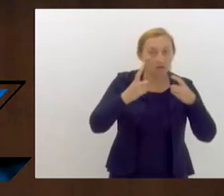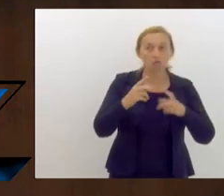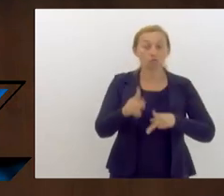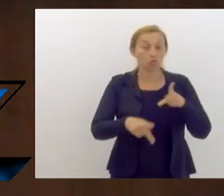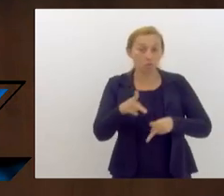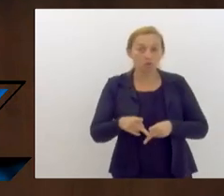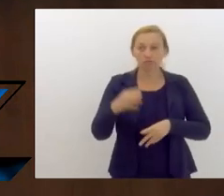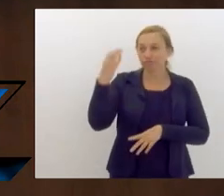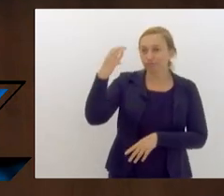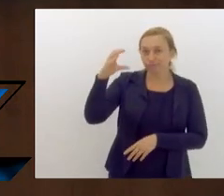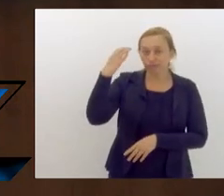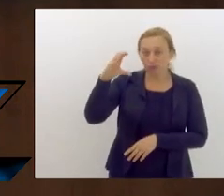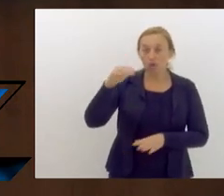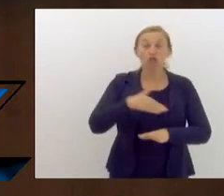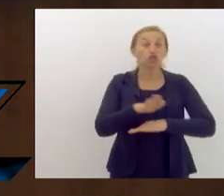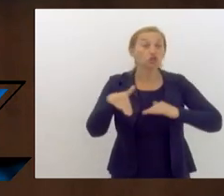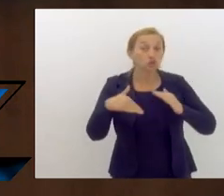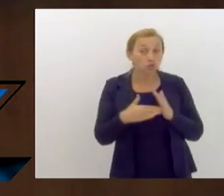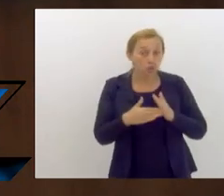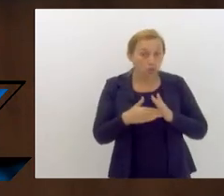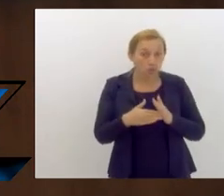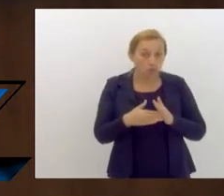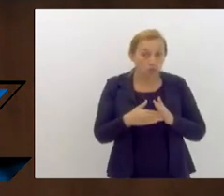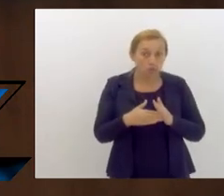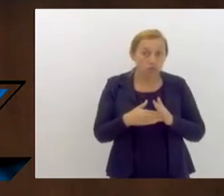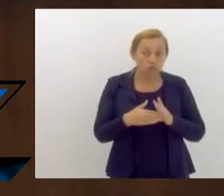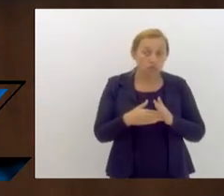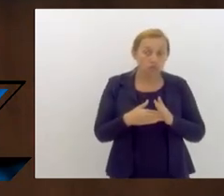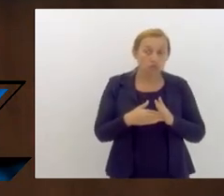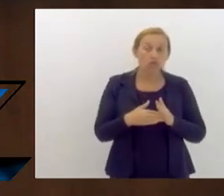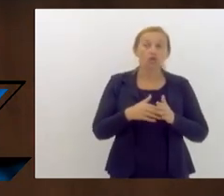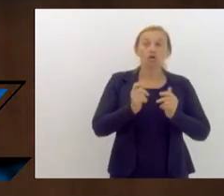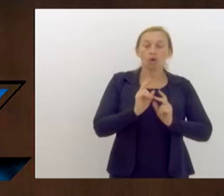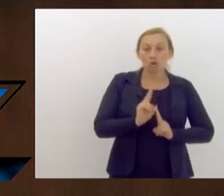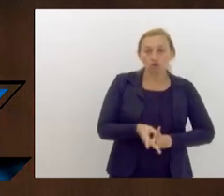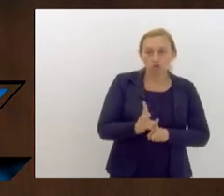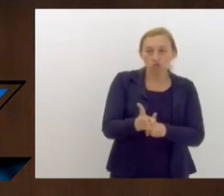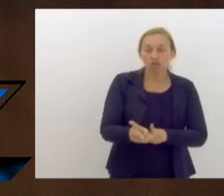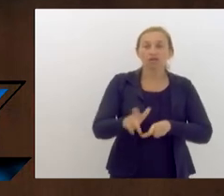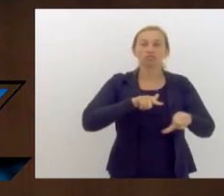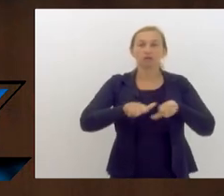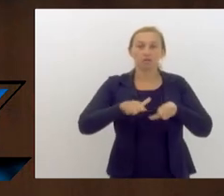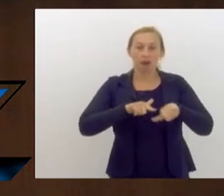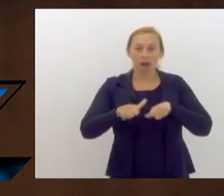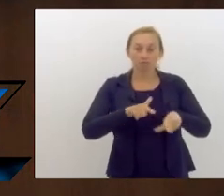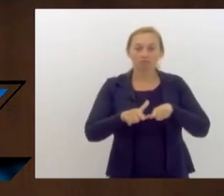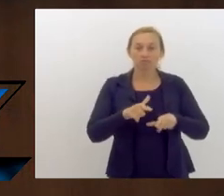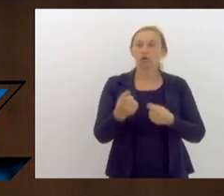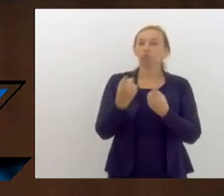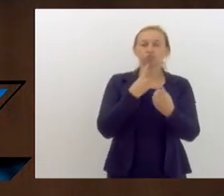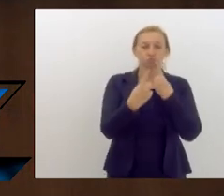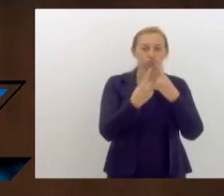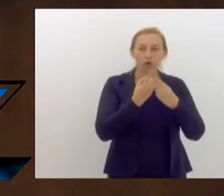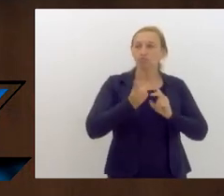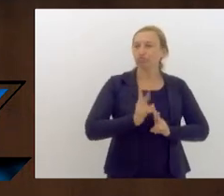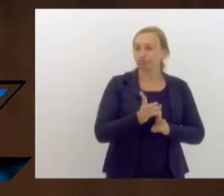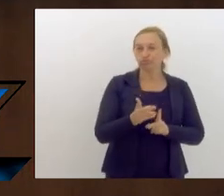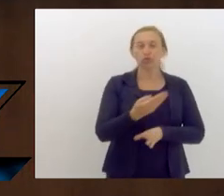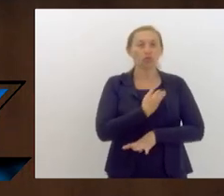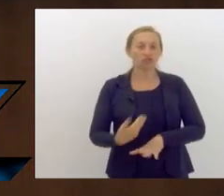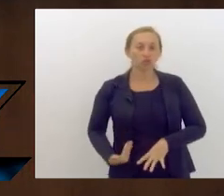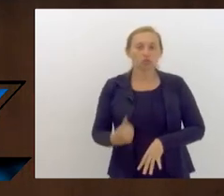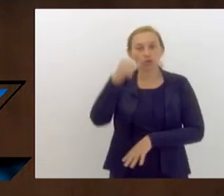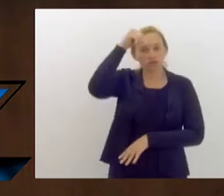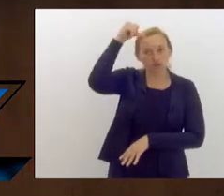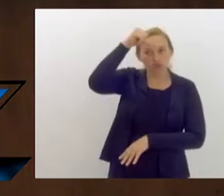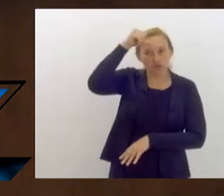de Niterói e de toda região metropolitana tem com a continuidade do serviço a gente mantém o diálogo permanente com o governador Cláudio